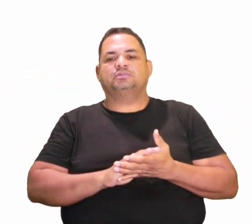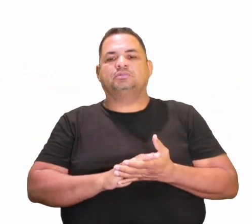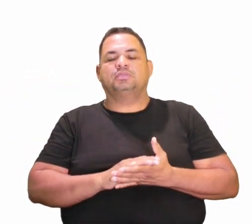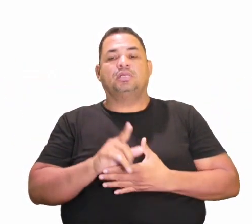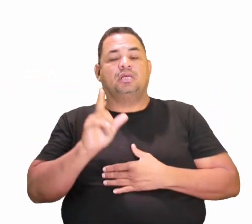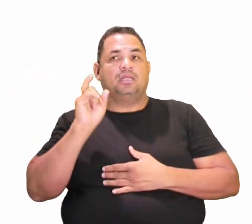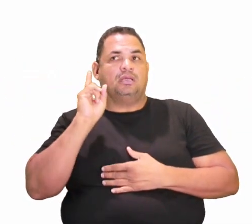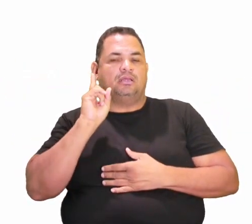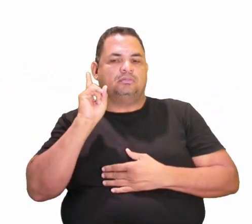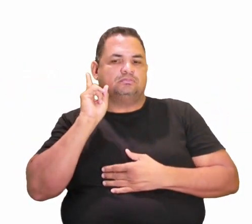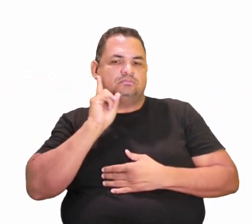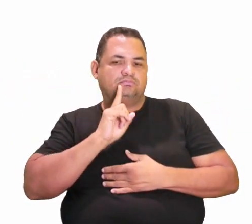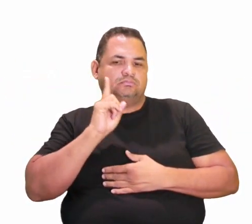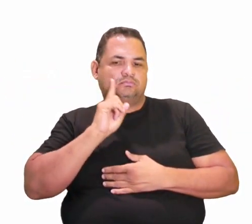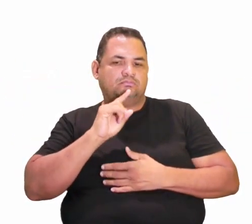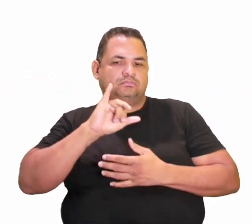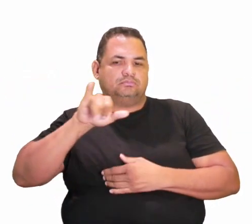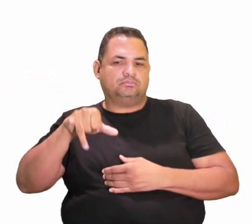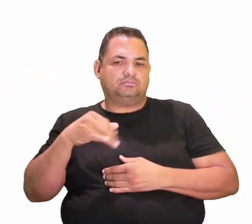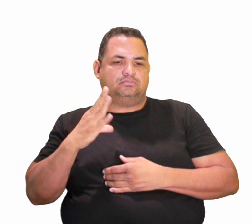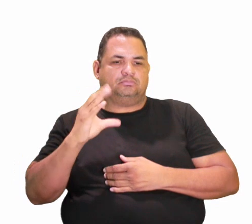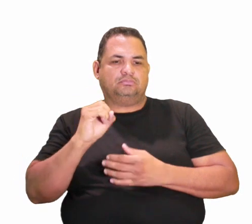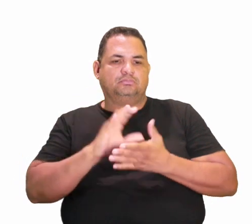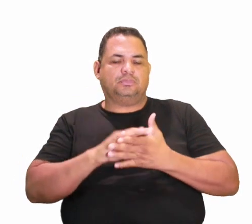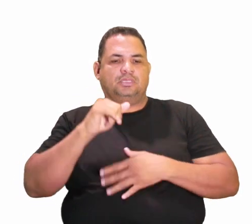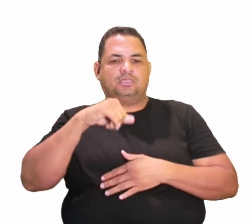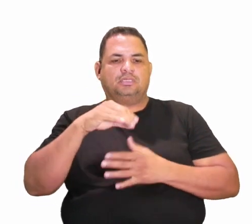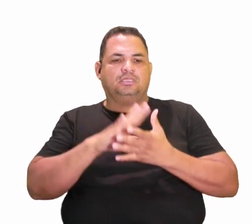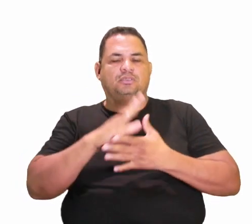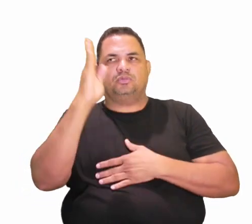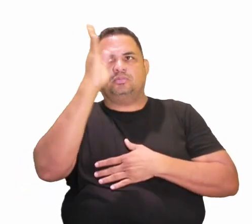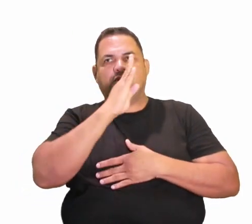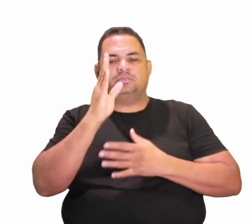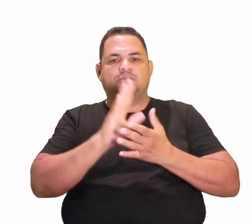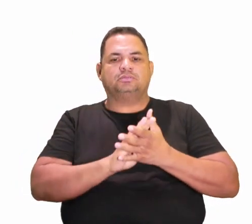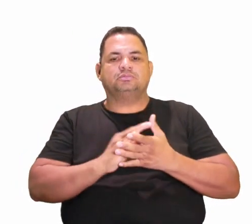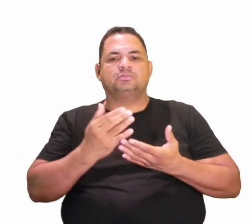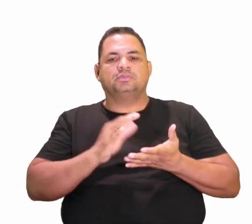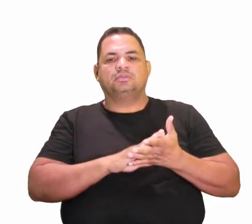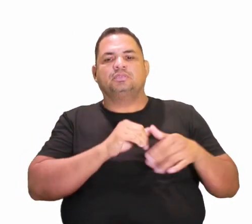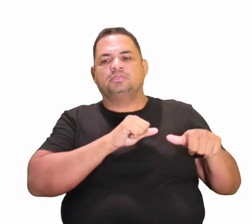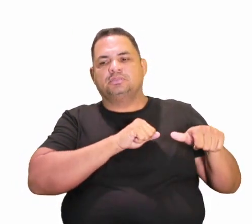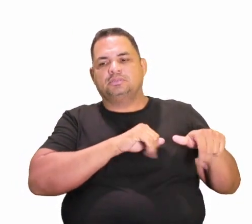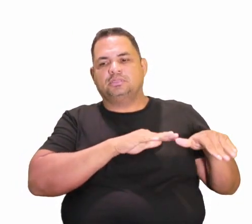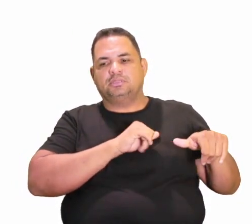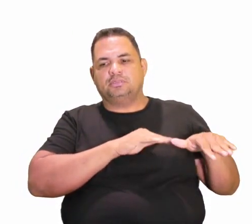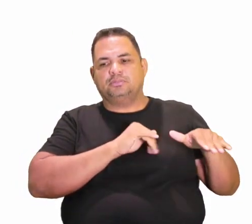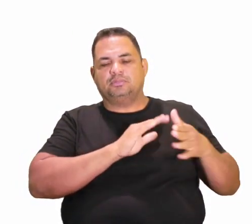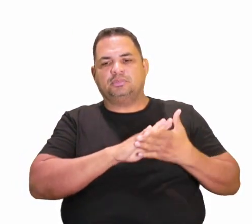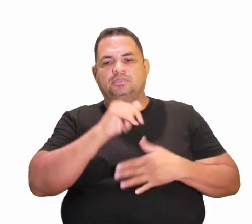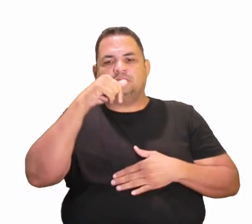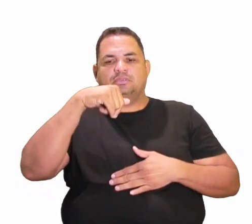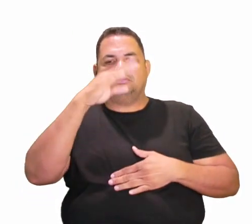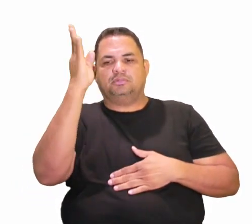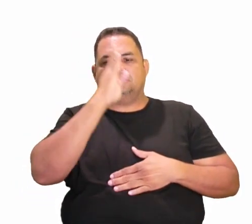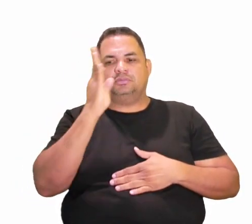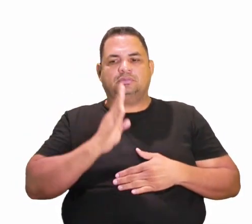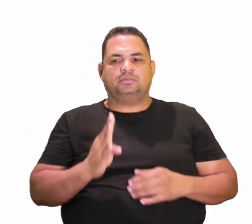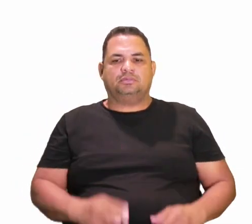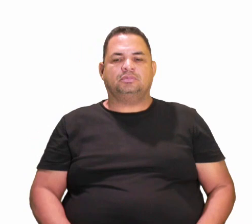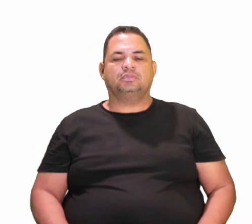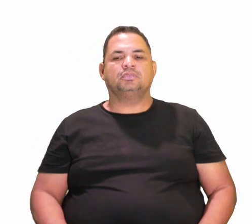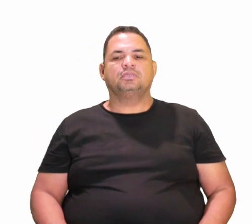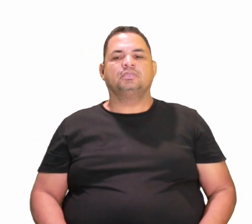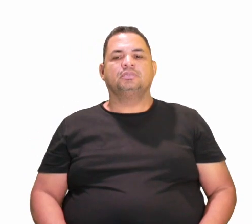julho. O dia da independência aqui no Brasil já é em outro mês, né? Em setembro, 7 de setembro.